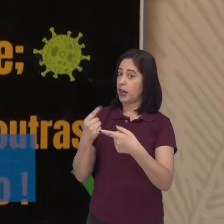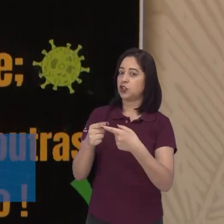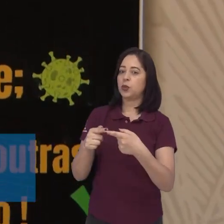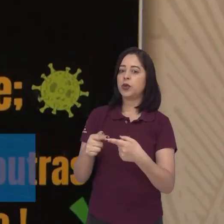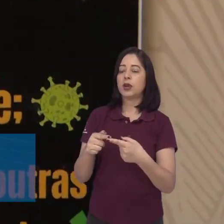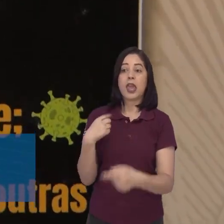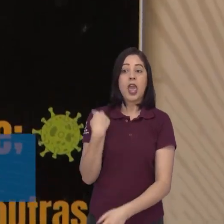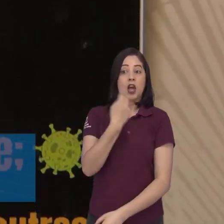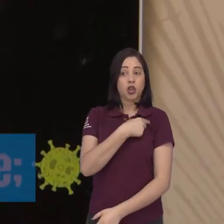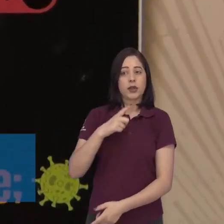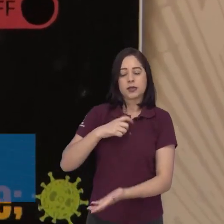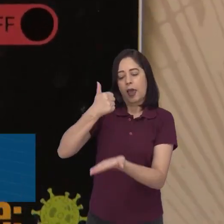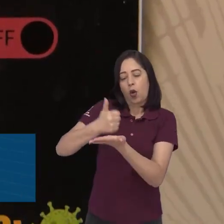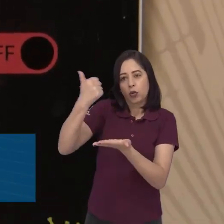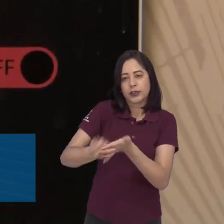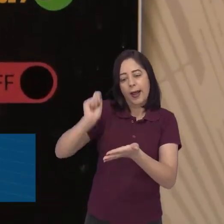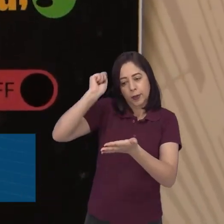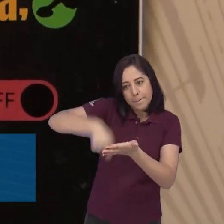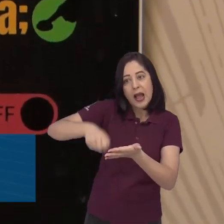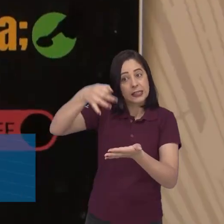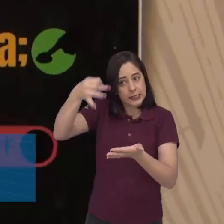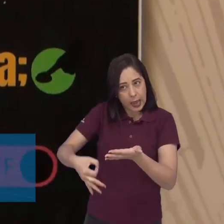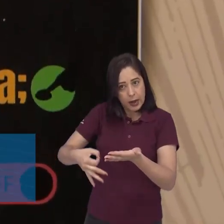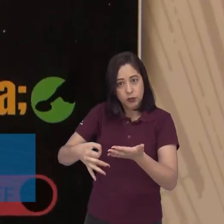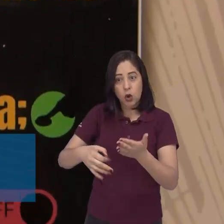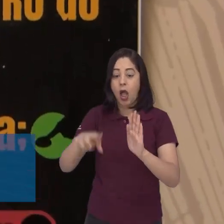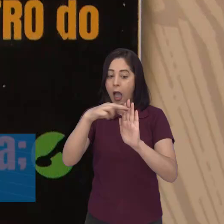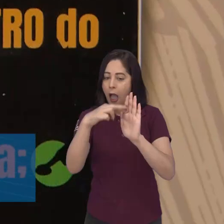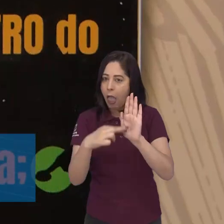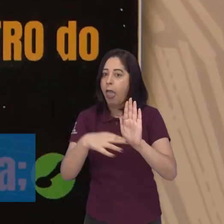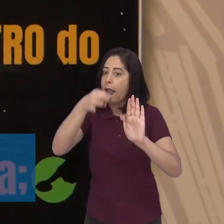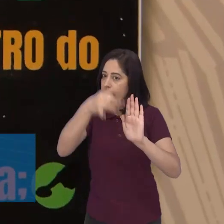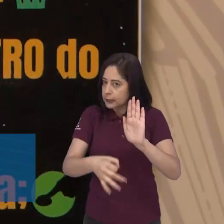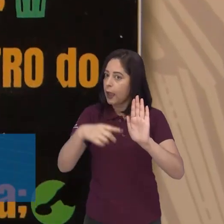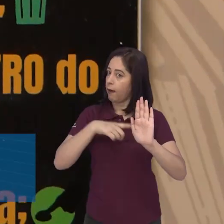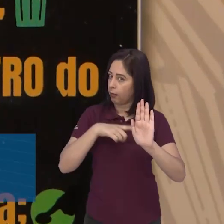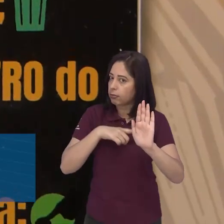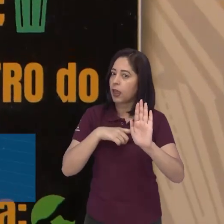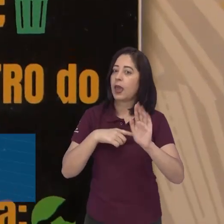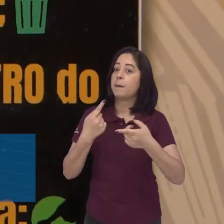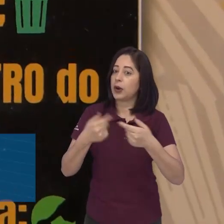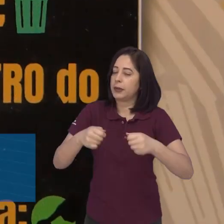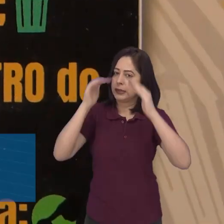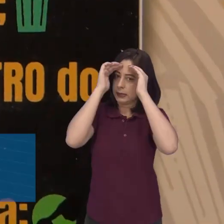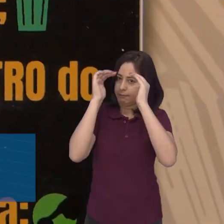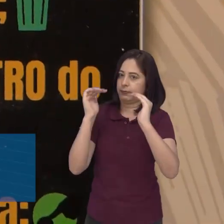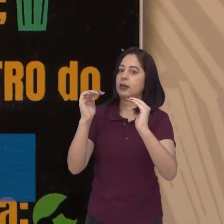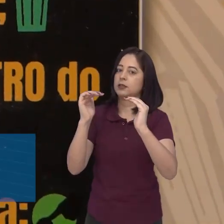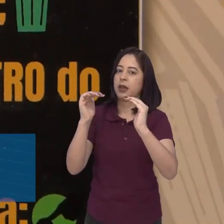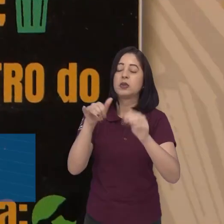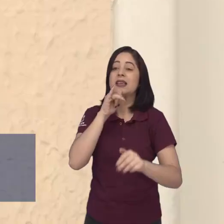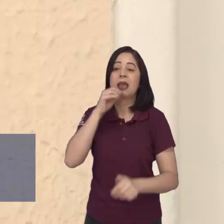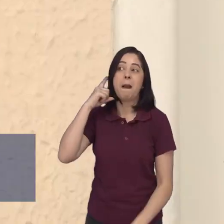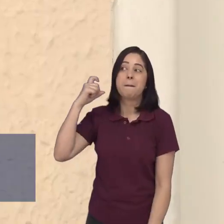né? Então, a gente tem um contrato, a gente tem o regimento interno, né? Tem várias regras em respeito ao